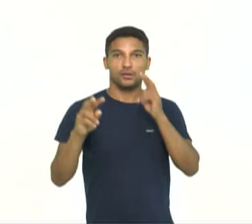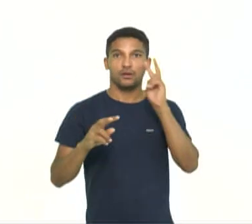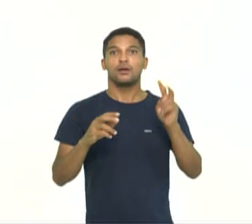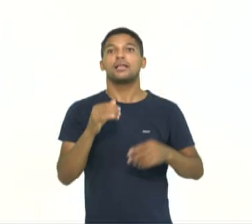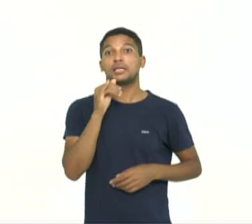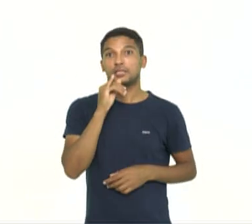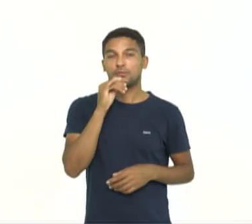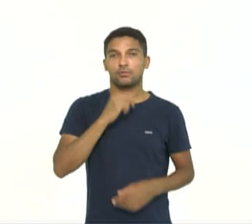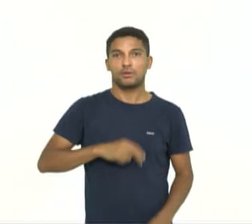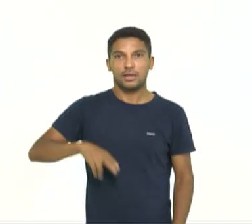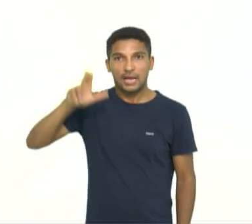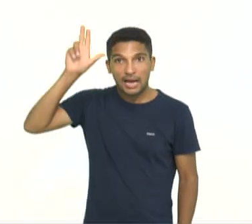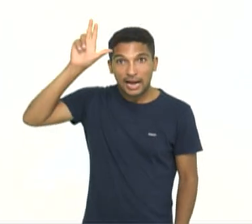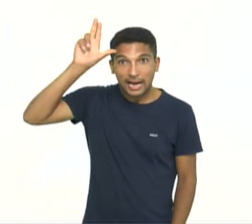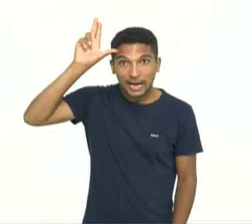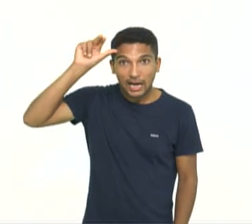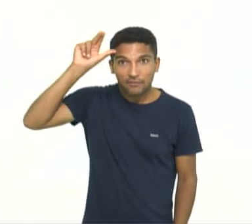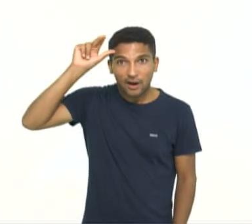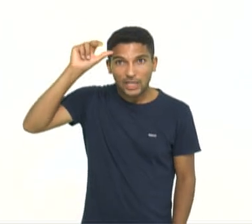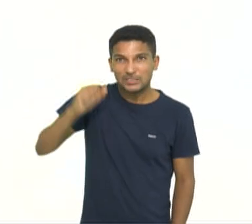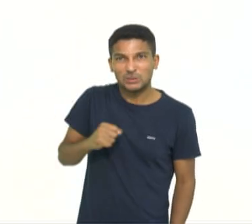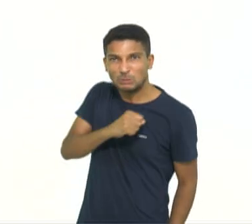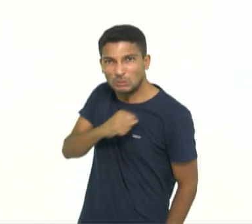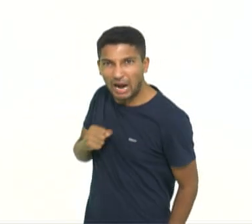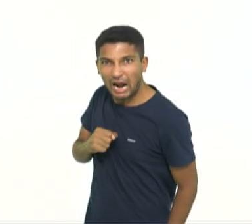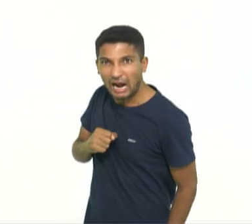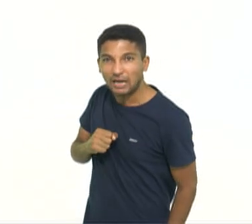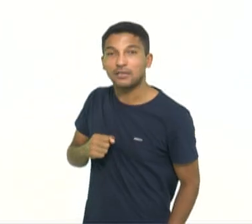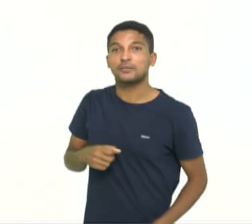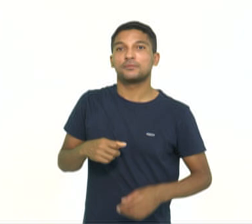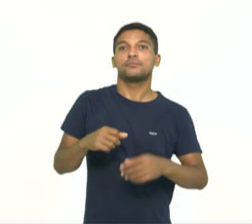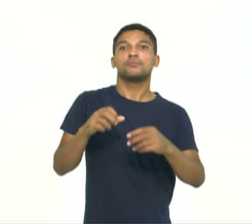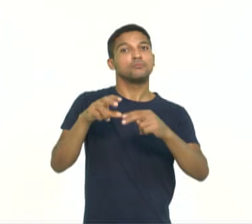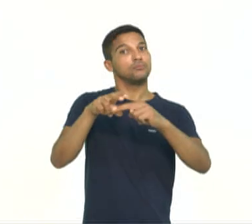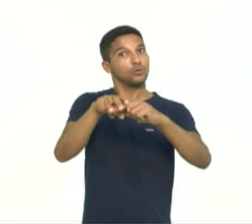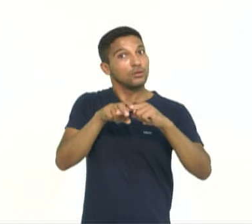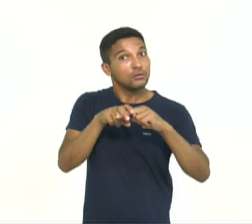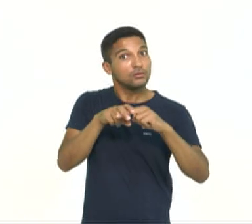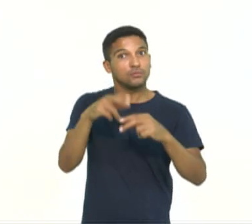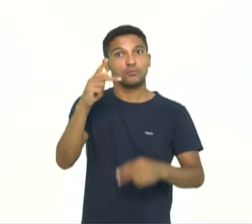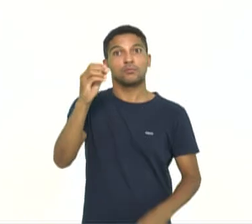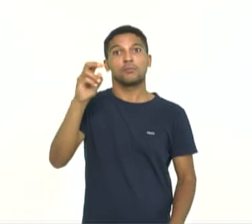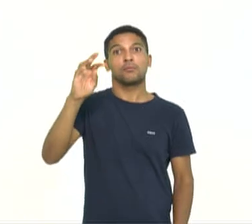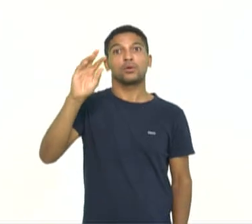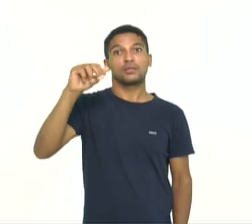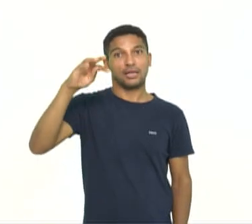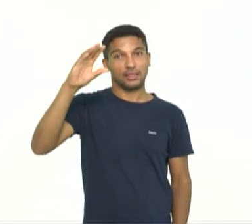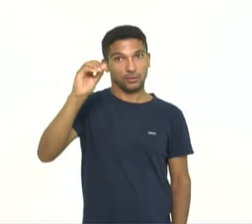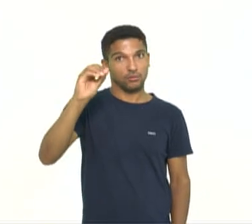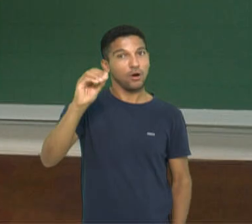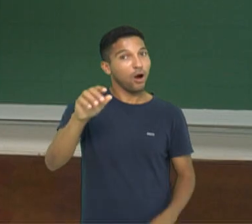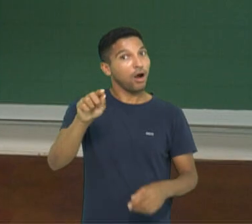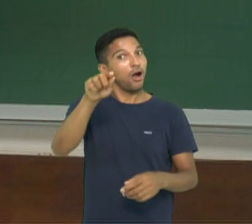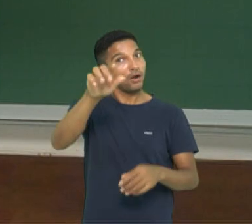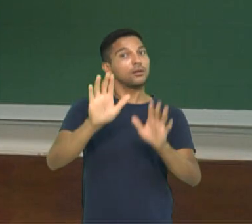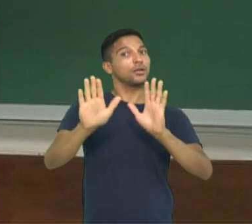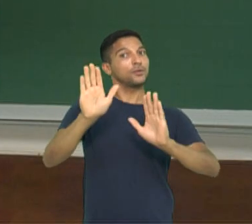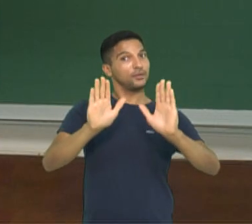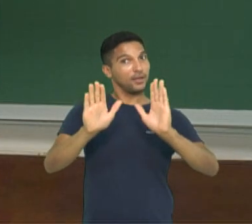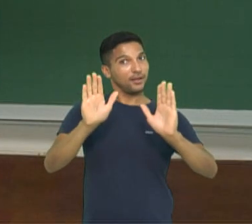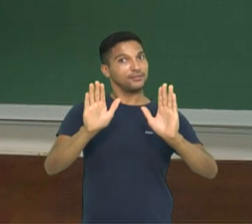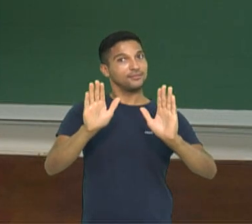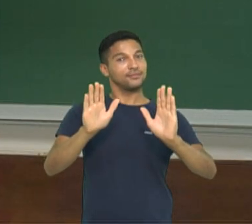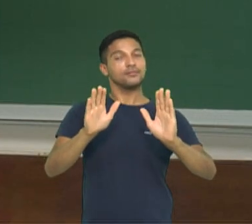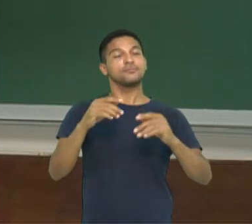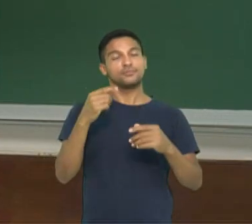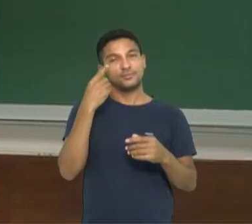cavalo é bravo, portanto, tome cuidado. Conclusão, né? Se ele é bravo, conclusão, tome cuidado. Então, eu